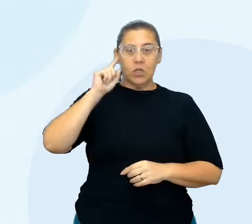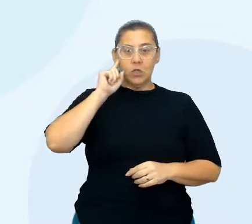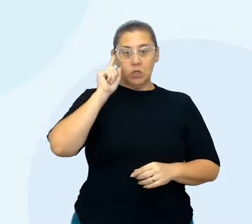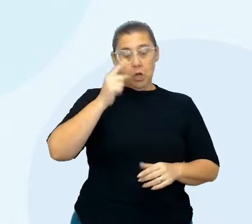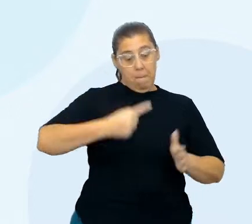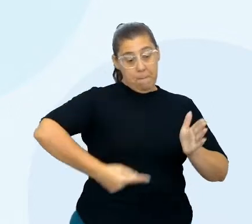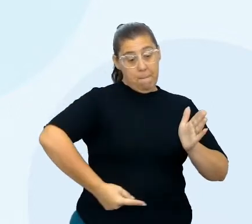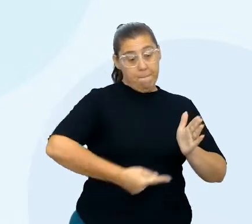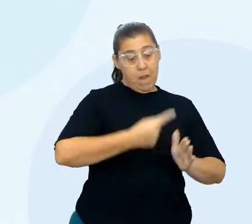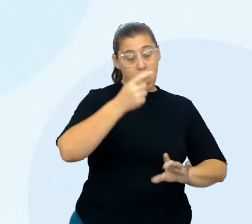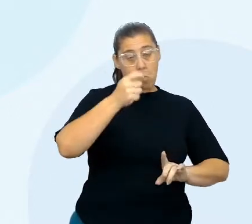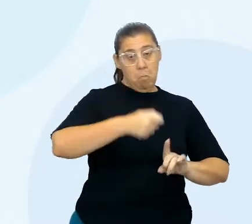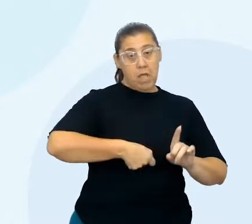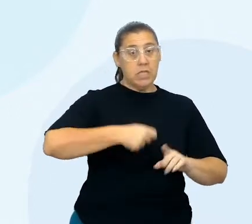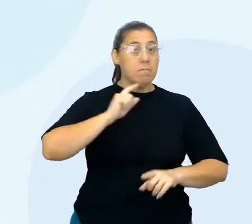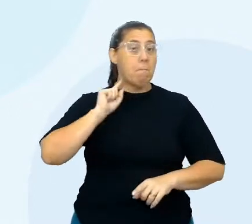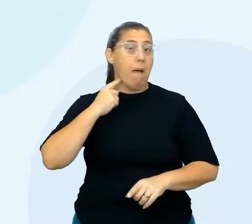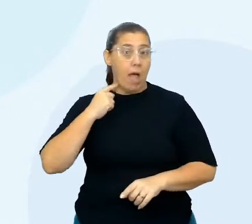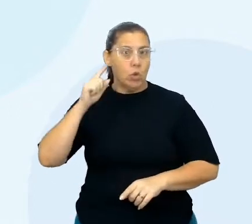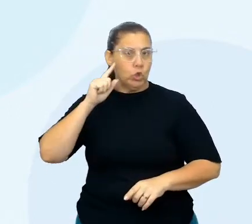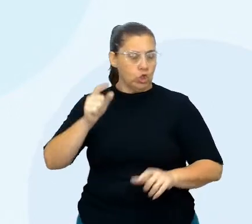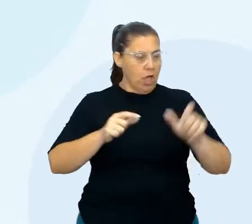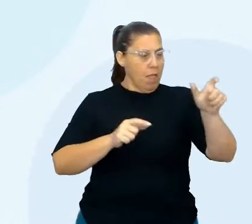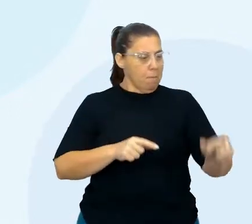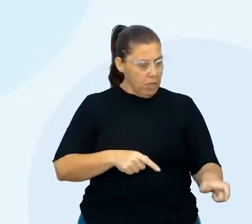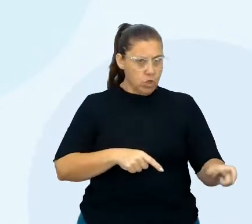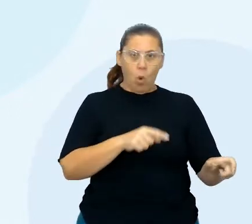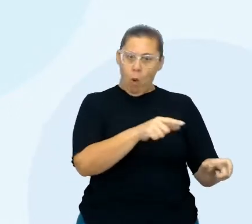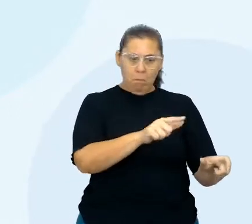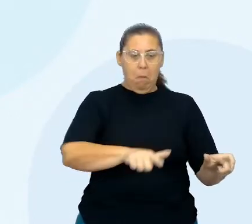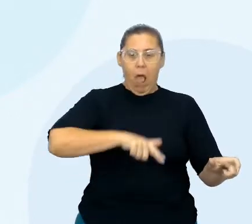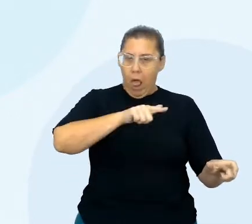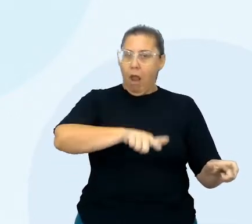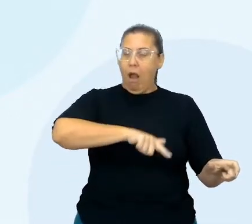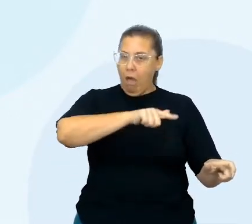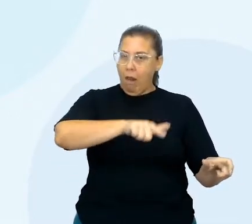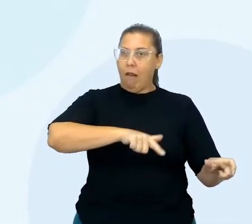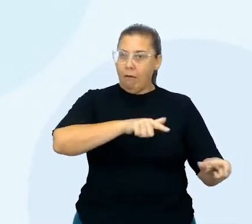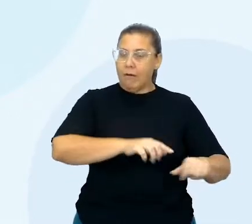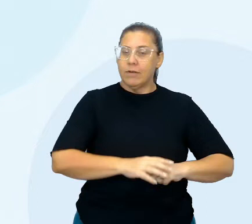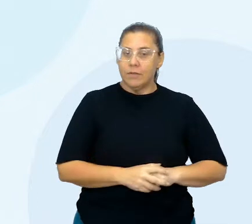1º de maio, Dia do Trabalhador, né? É um dia que